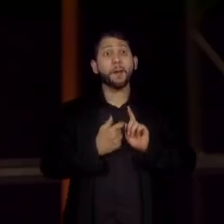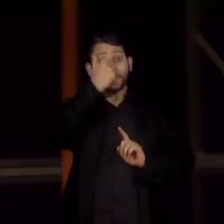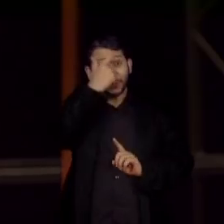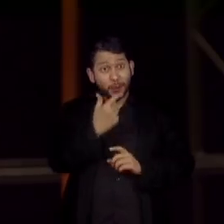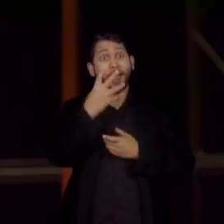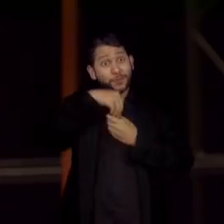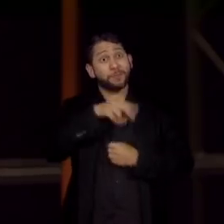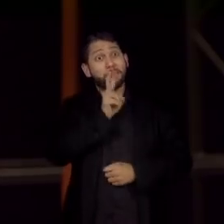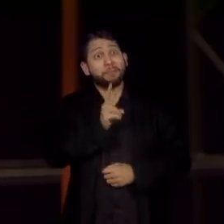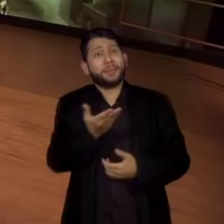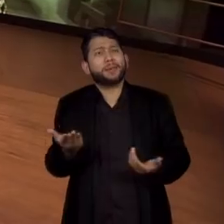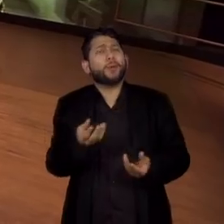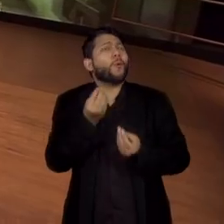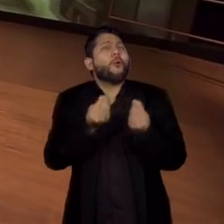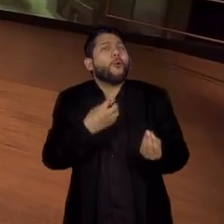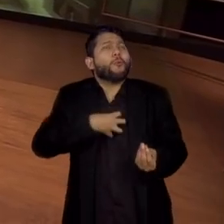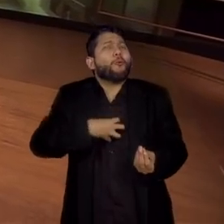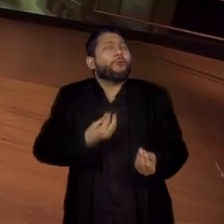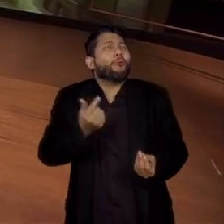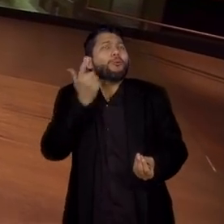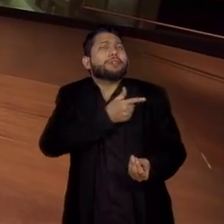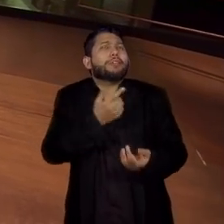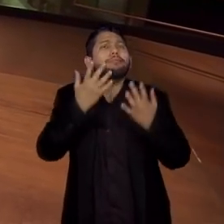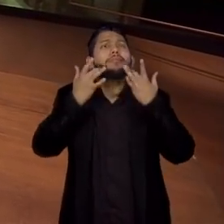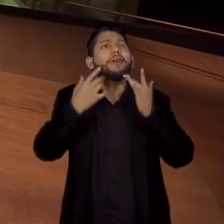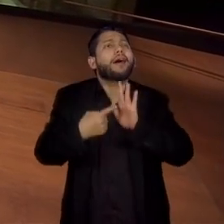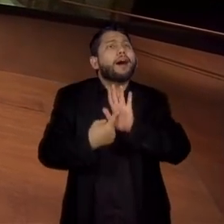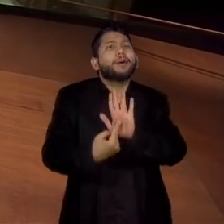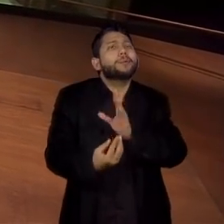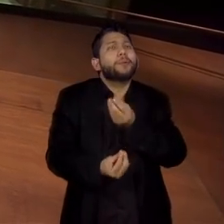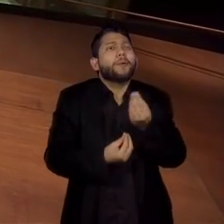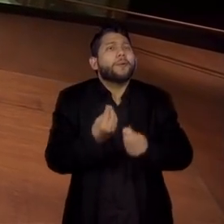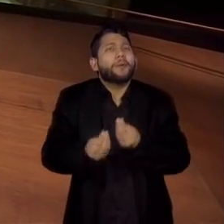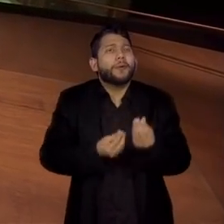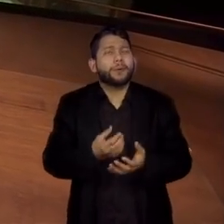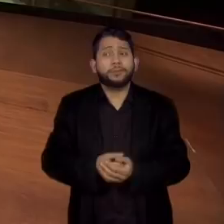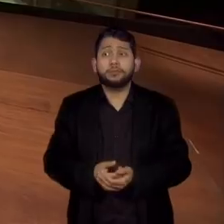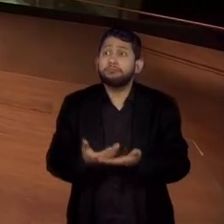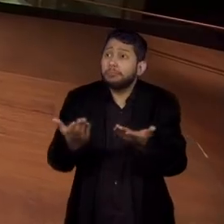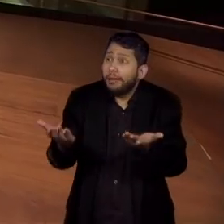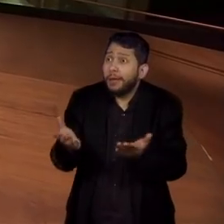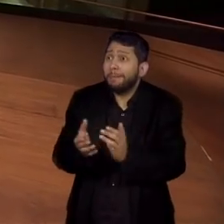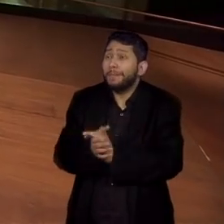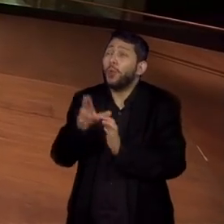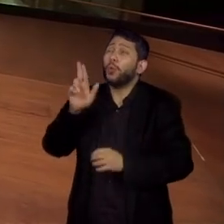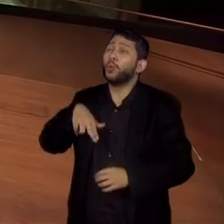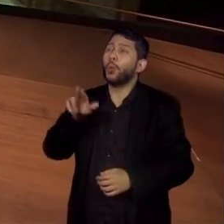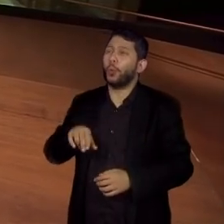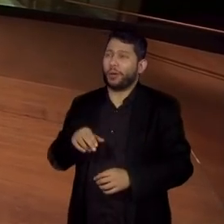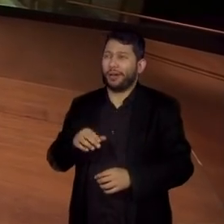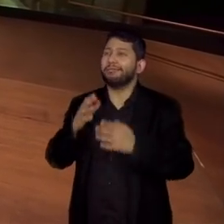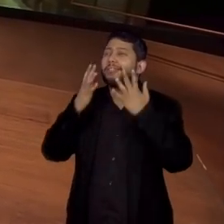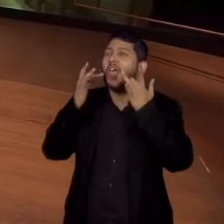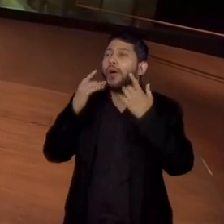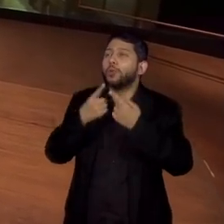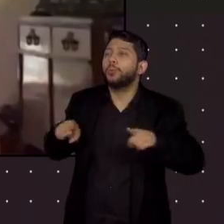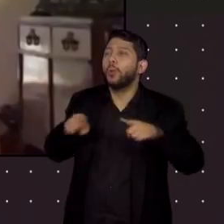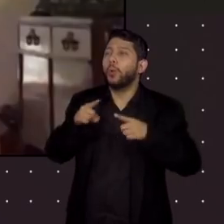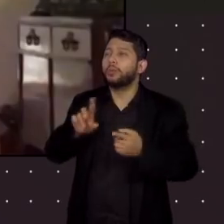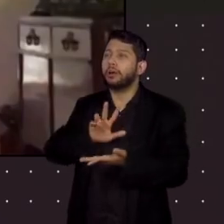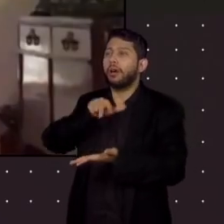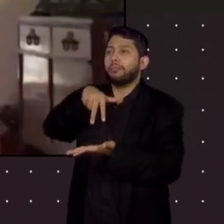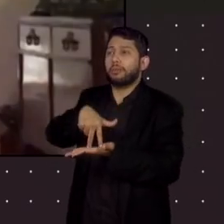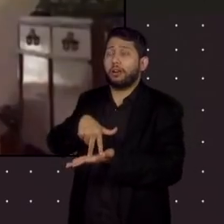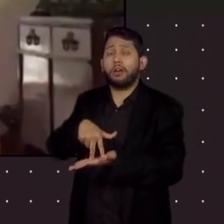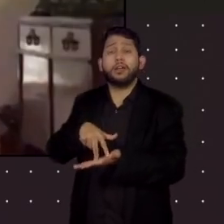nesse formato? Bom, eu nunca havia feito musical, assim, toda a minha performance era